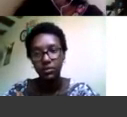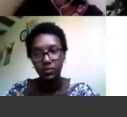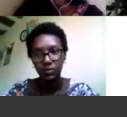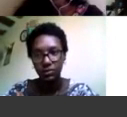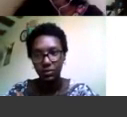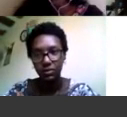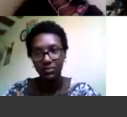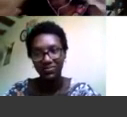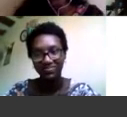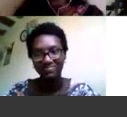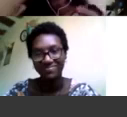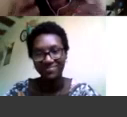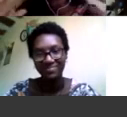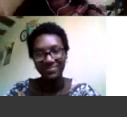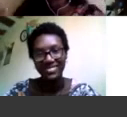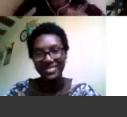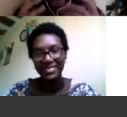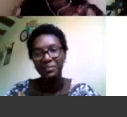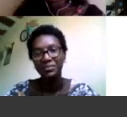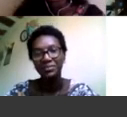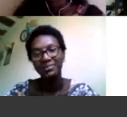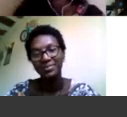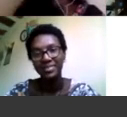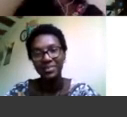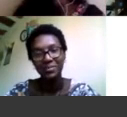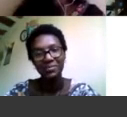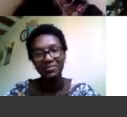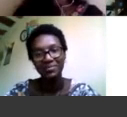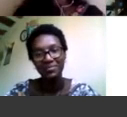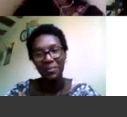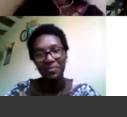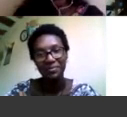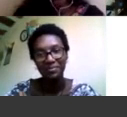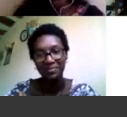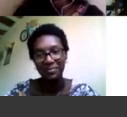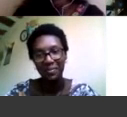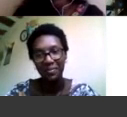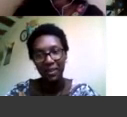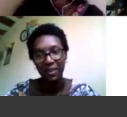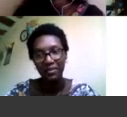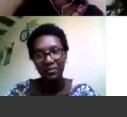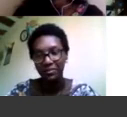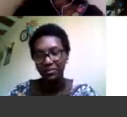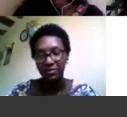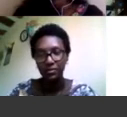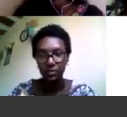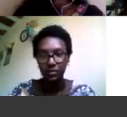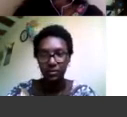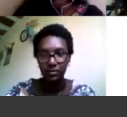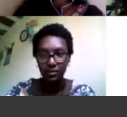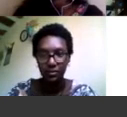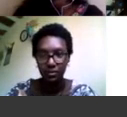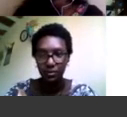nossas representantes lindas, belíssimas, maravilhosas, né, aqui hoje, que